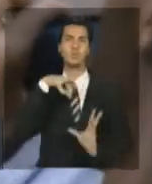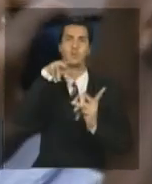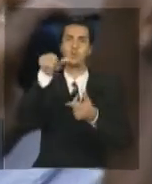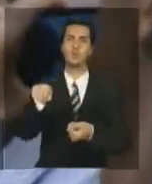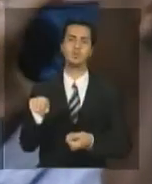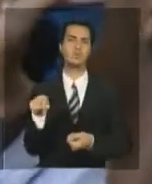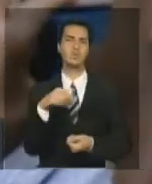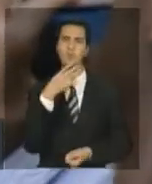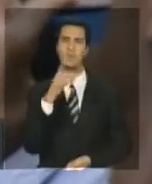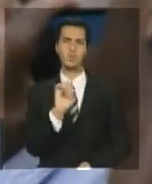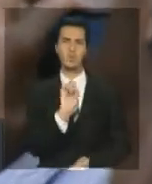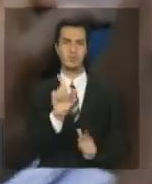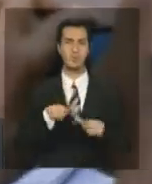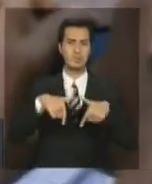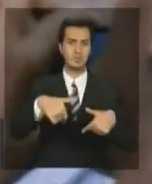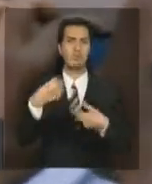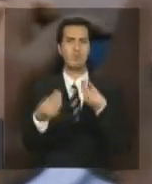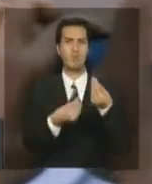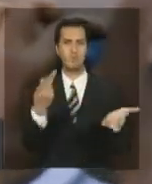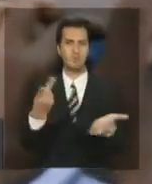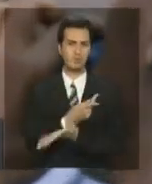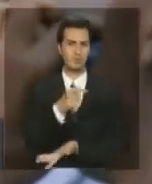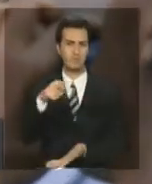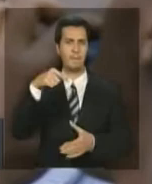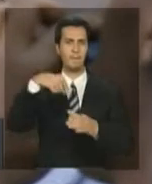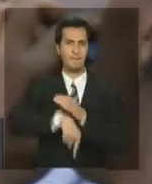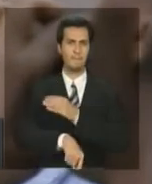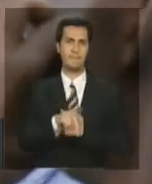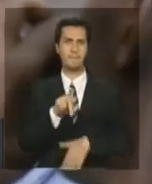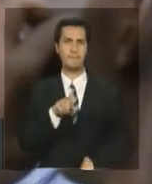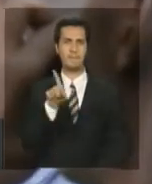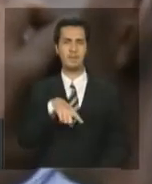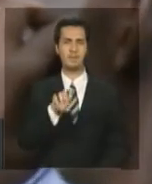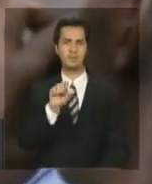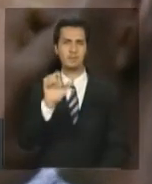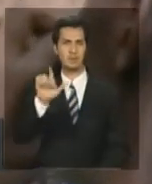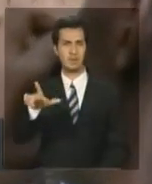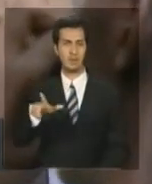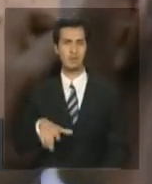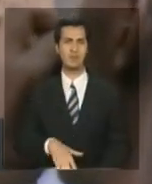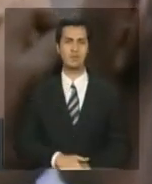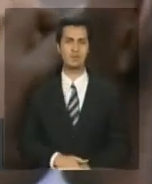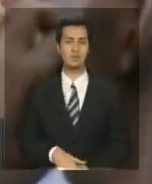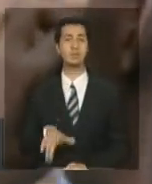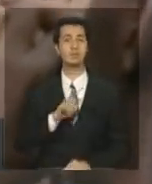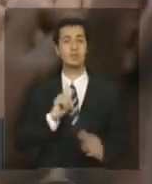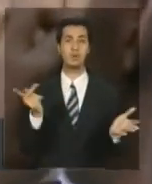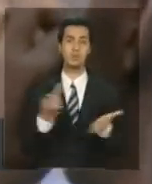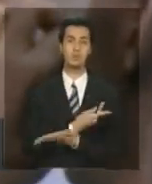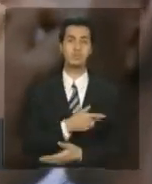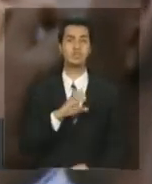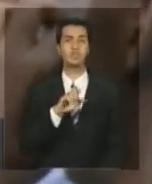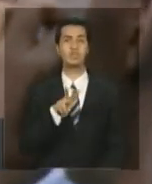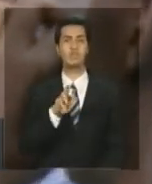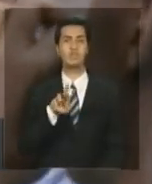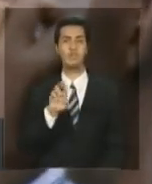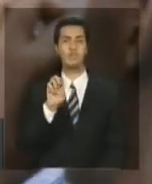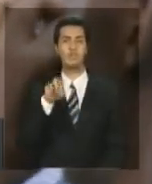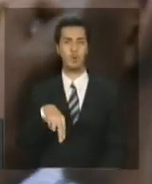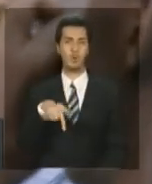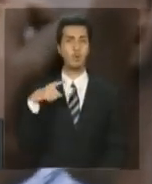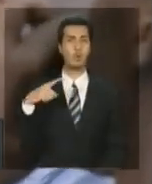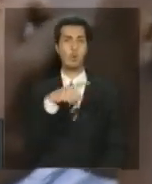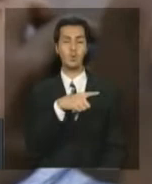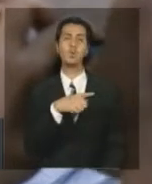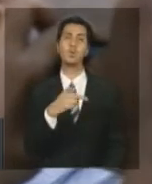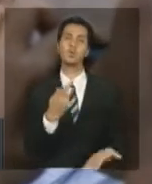conhece totalmente os desafios do pré-sal. Nós tivemos o caso da outra petrolífera, Chevron, e tivemos